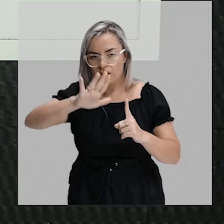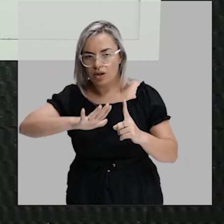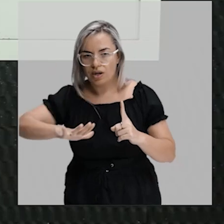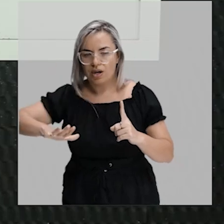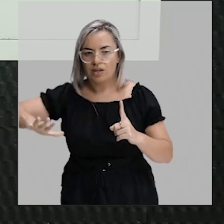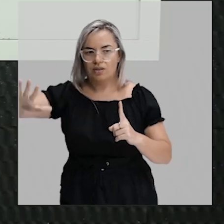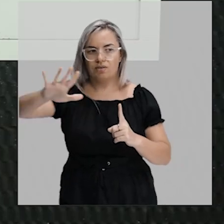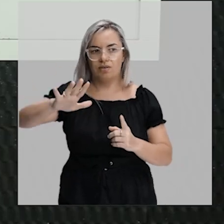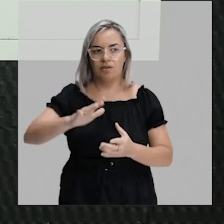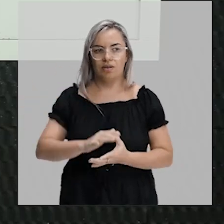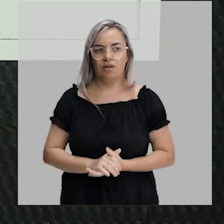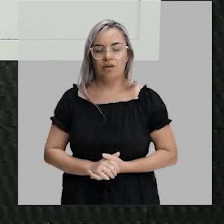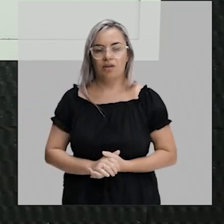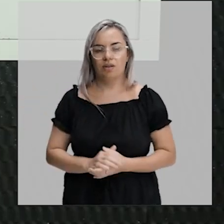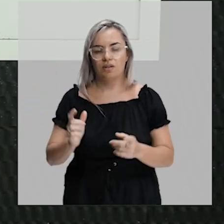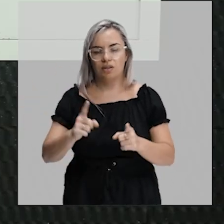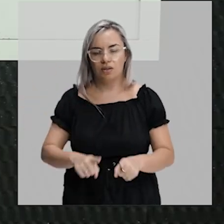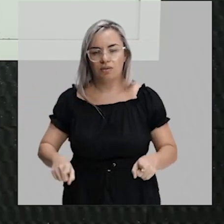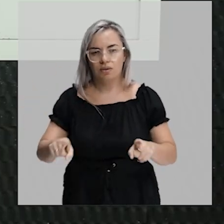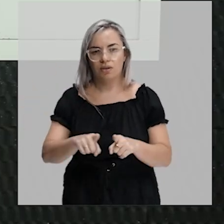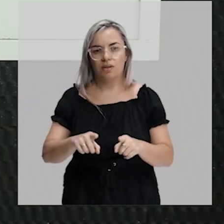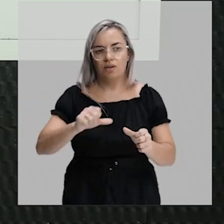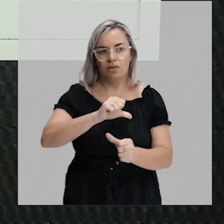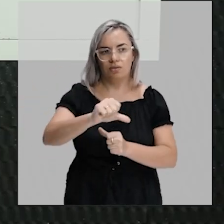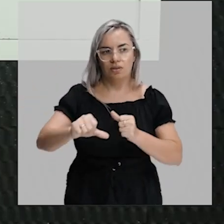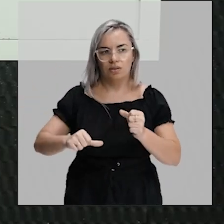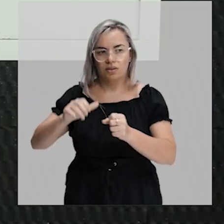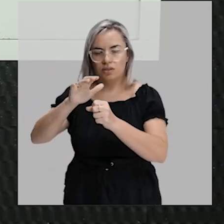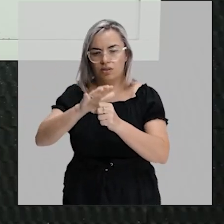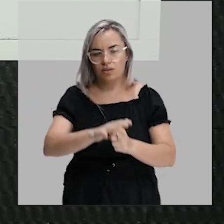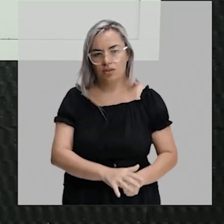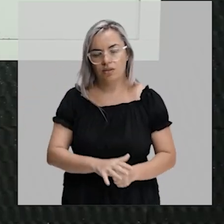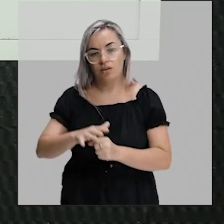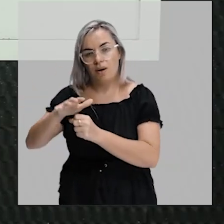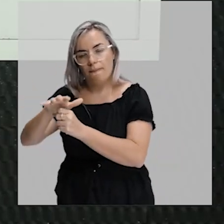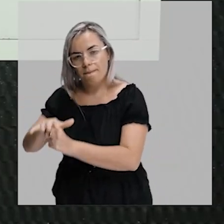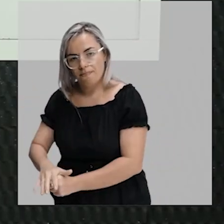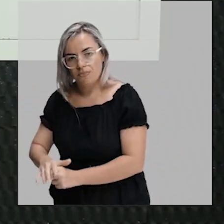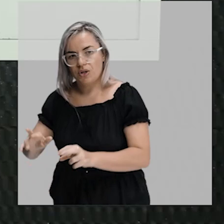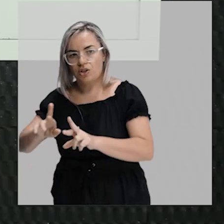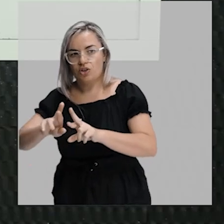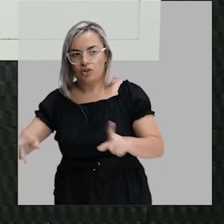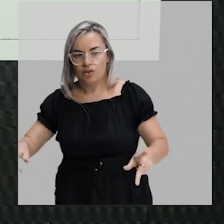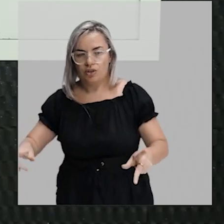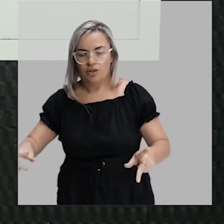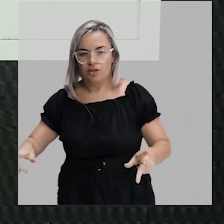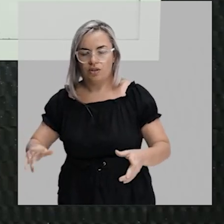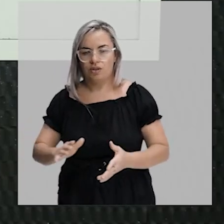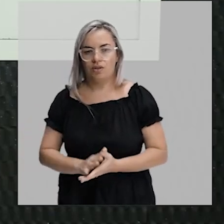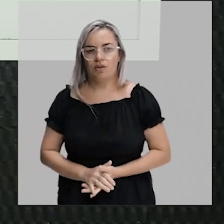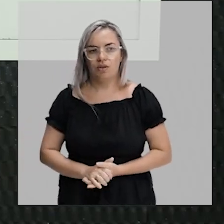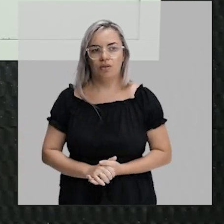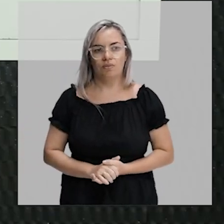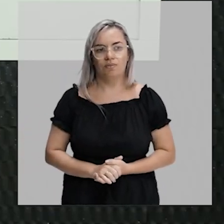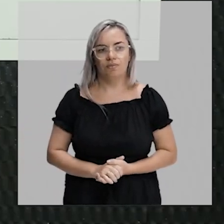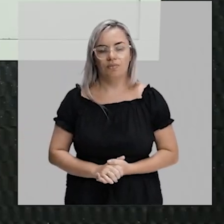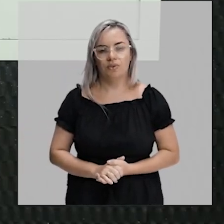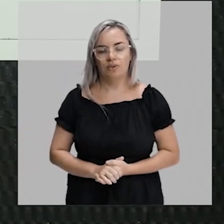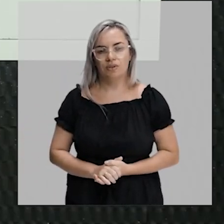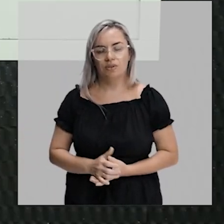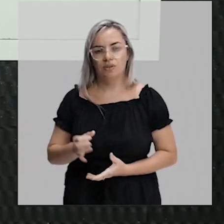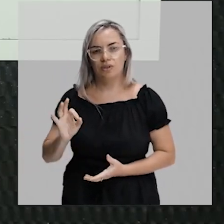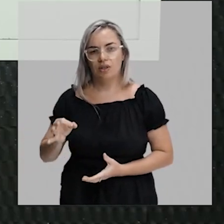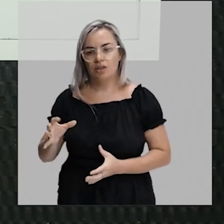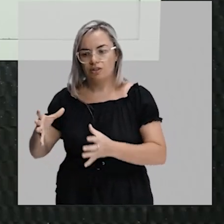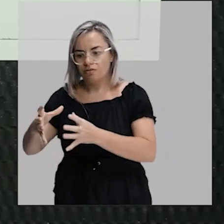uma mudança de pressão. Porque o gás expandindo, está no mesmo recipiente, vai aumentar a pressão. Certo?